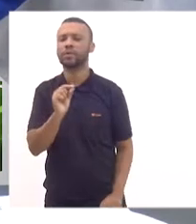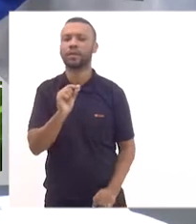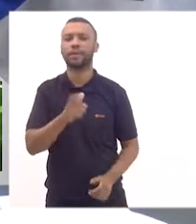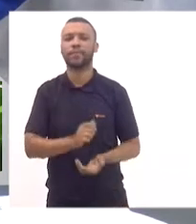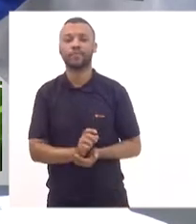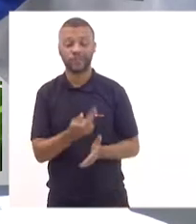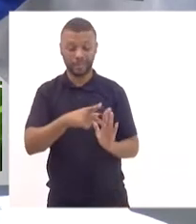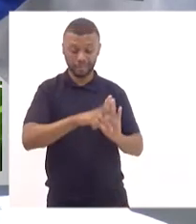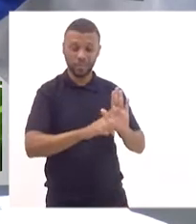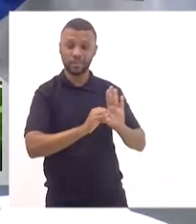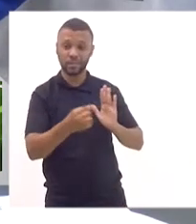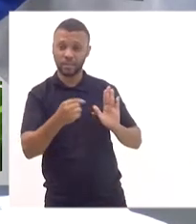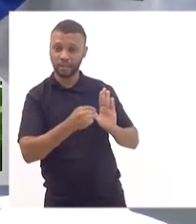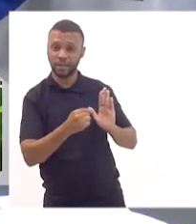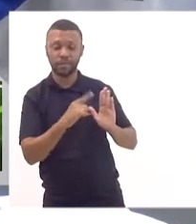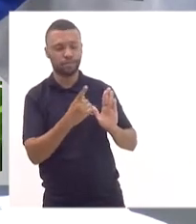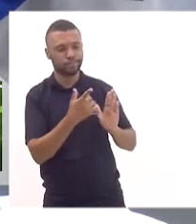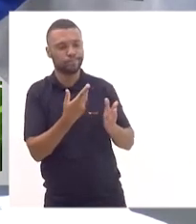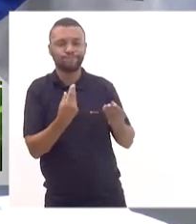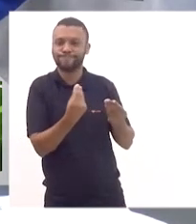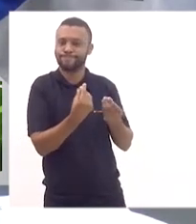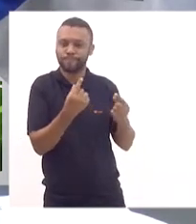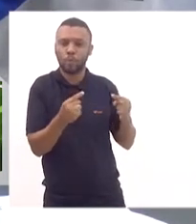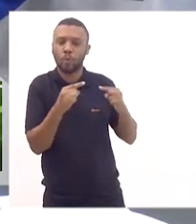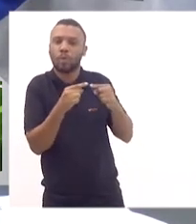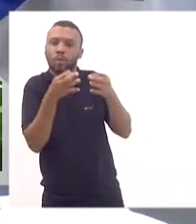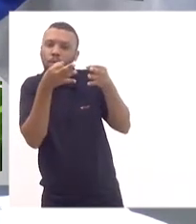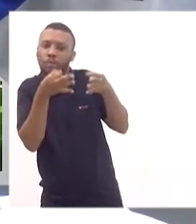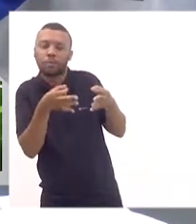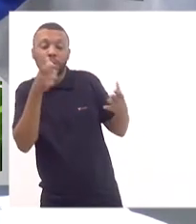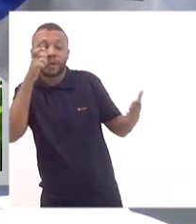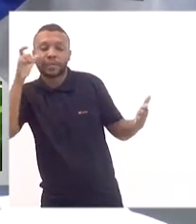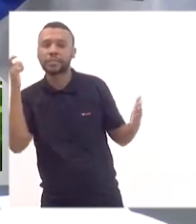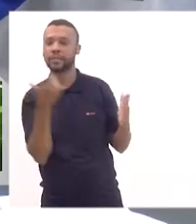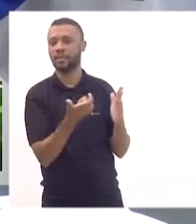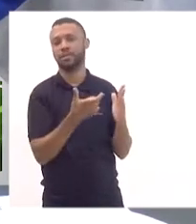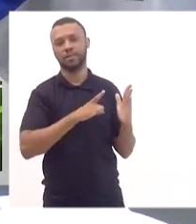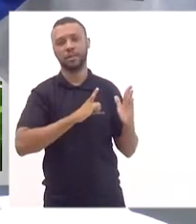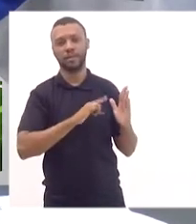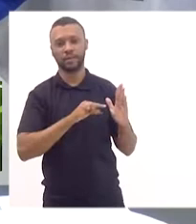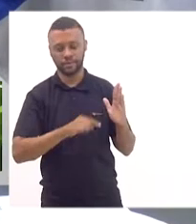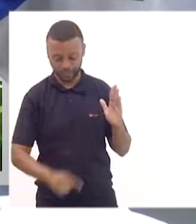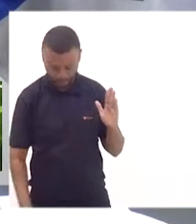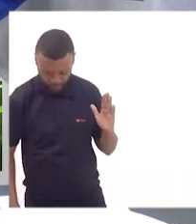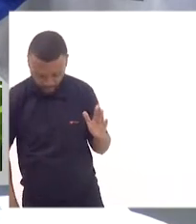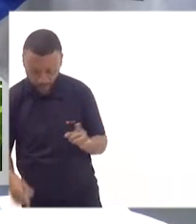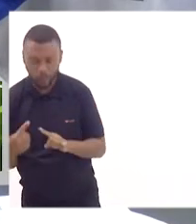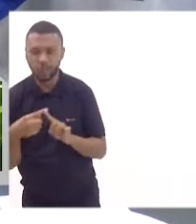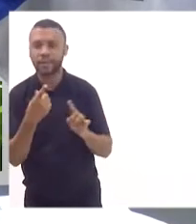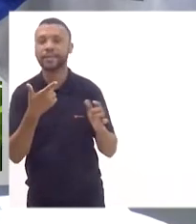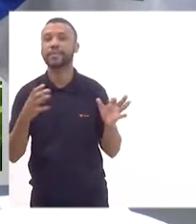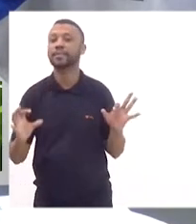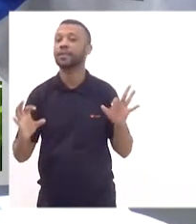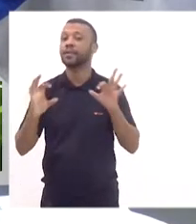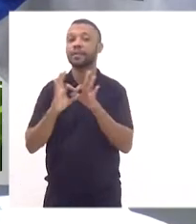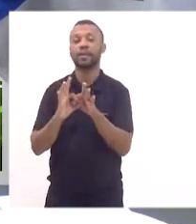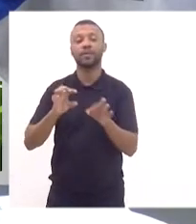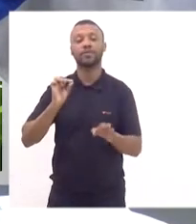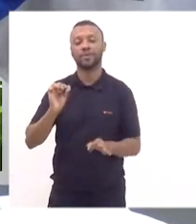esse projeto absolutamente interessante, porque ele se associa